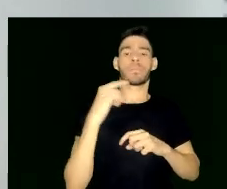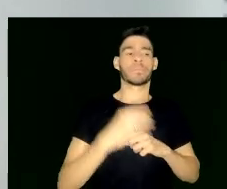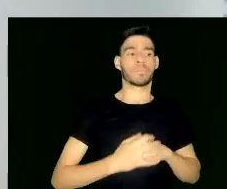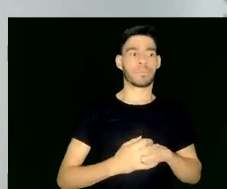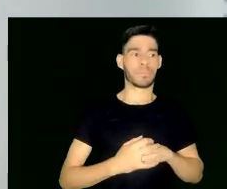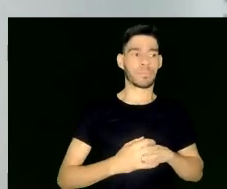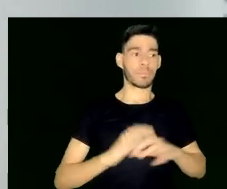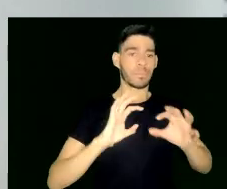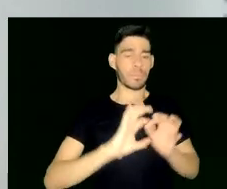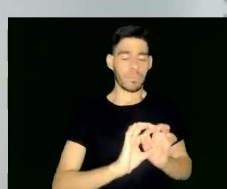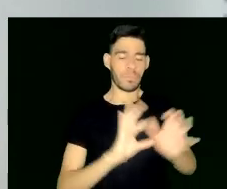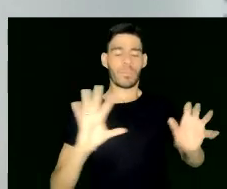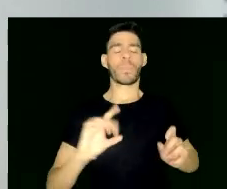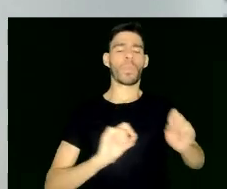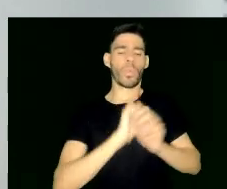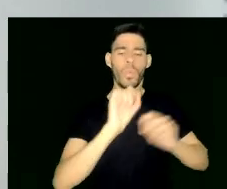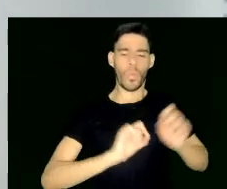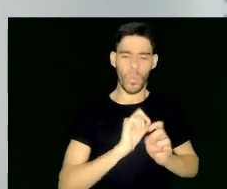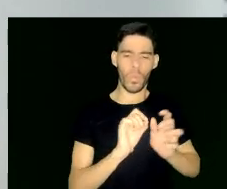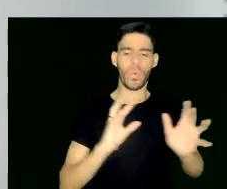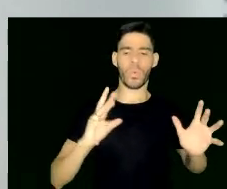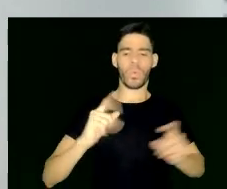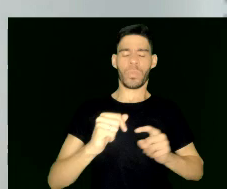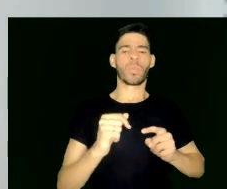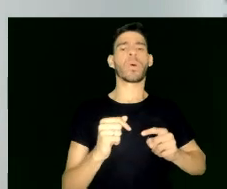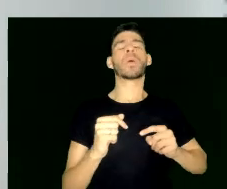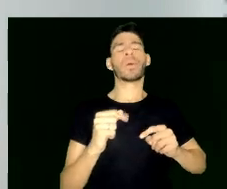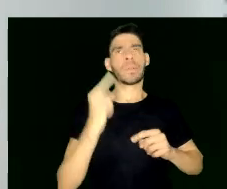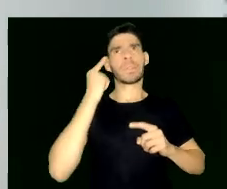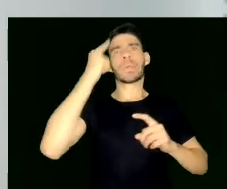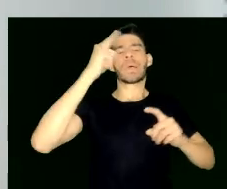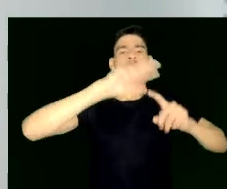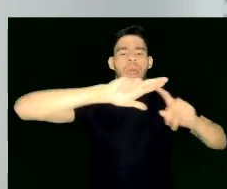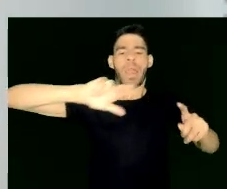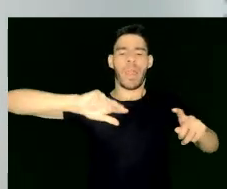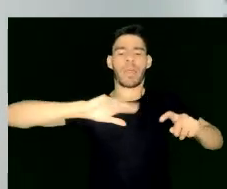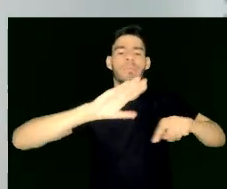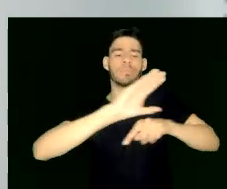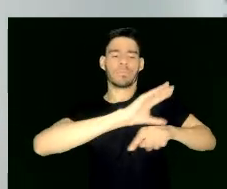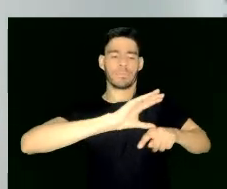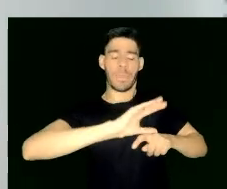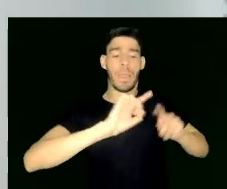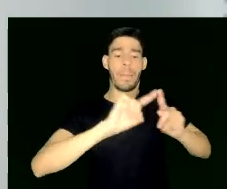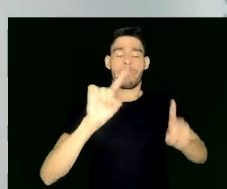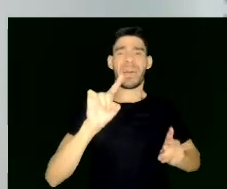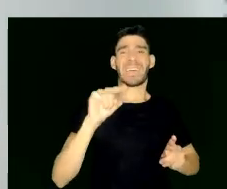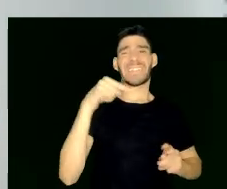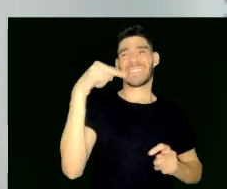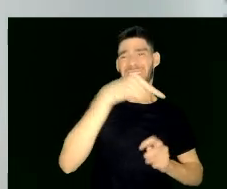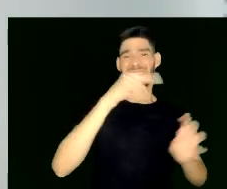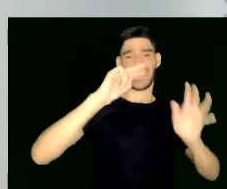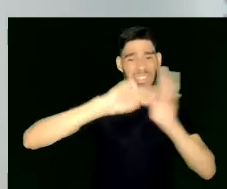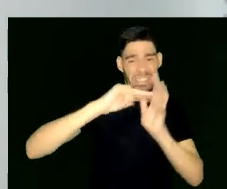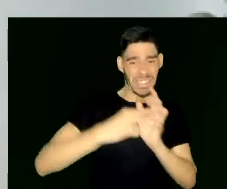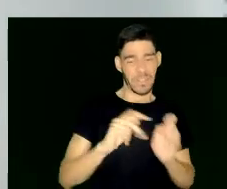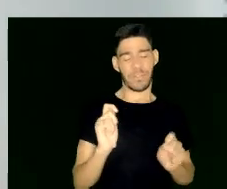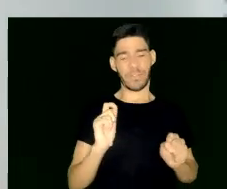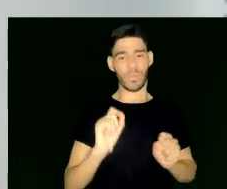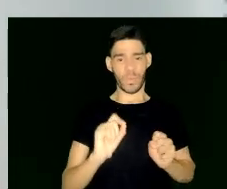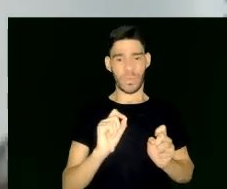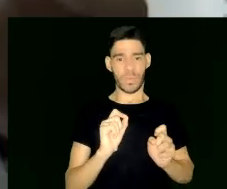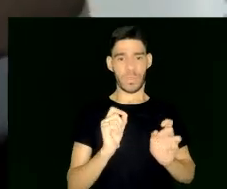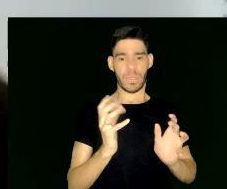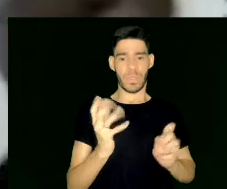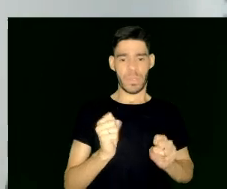aberta de 88, que permite, portanto, todas as ideologias, é uma Constituição pluralista, né, mas isso não